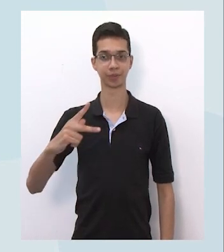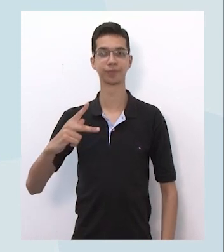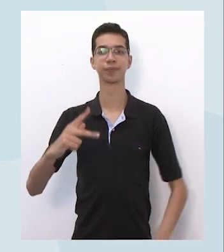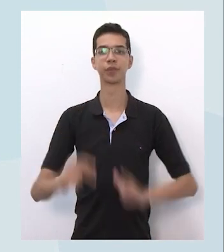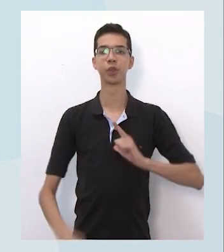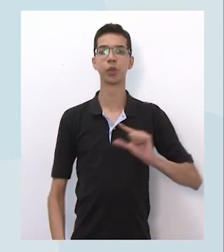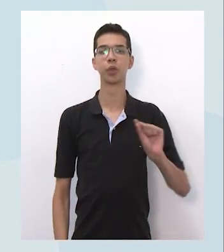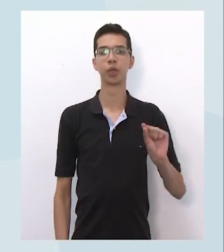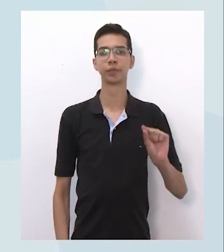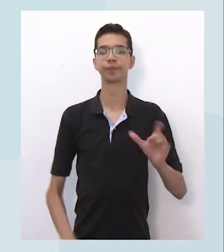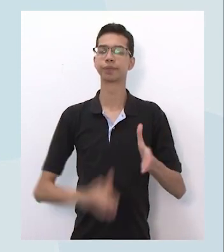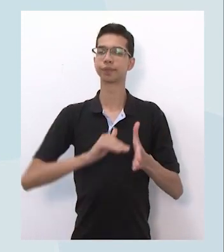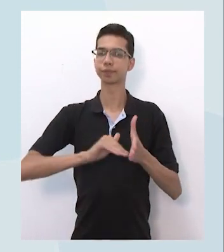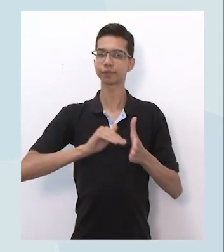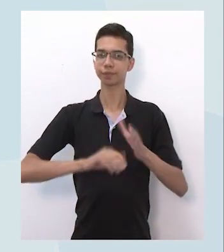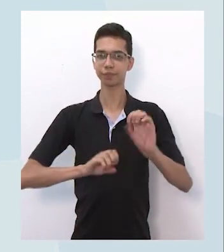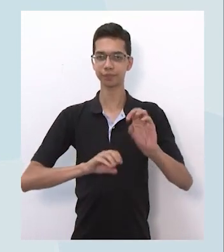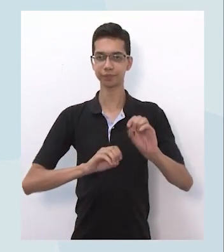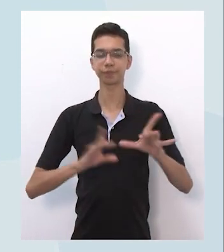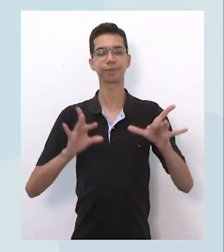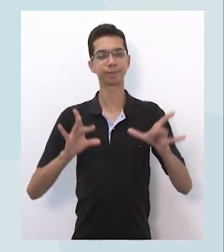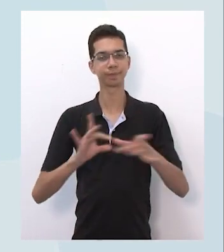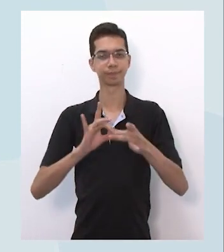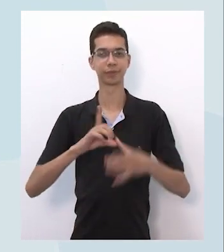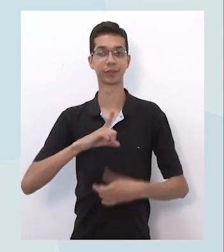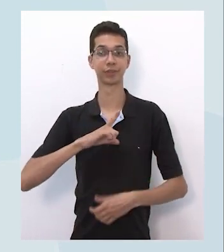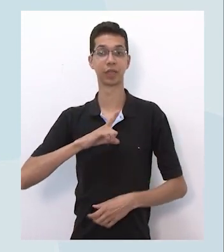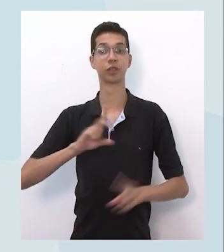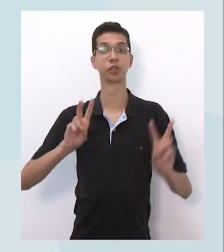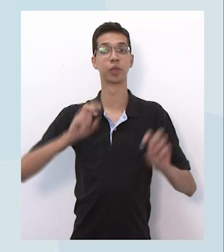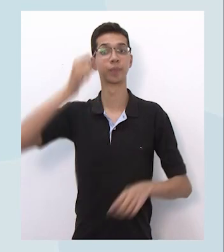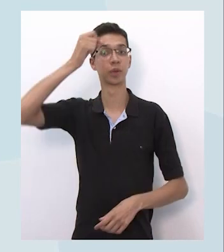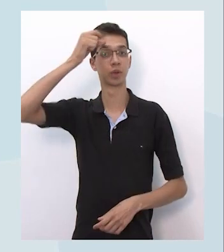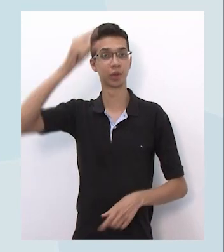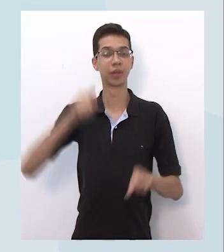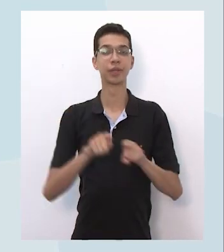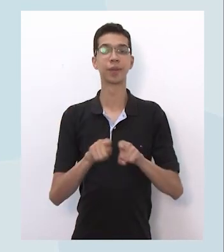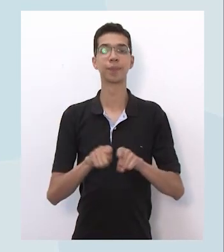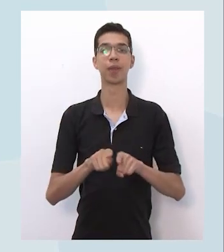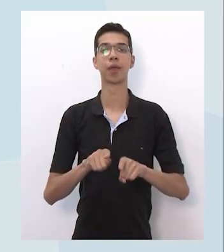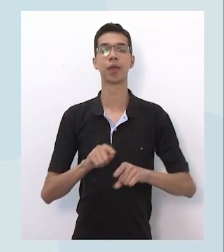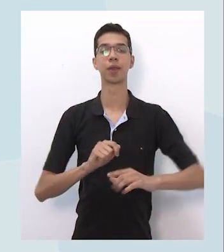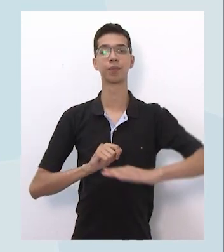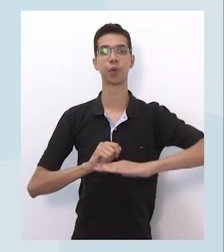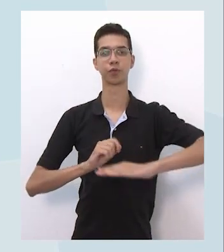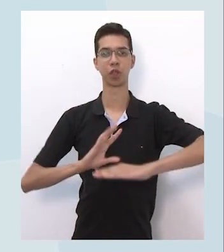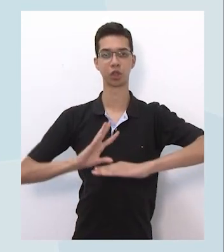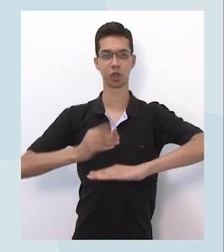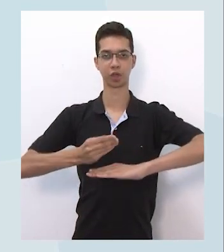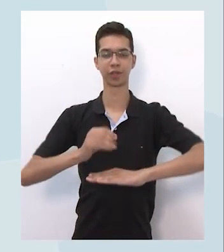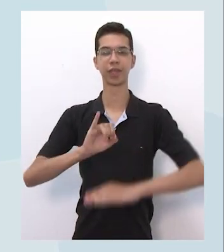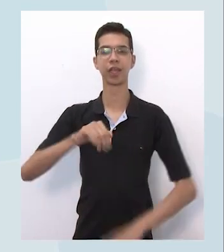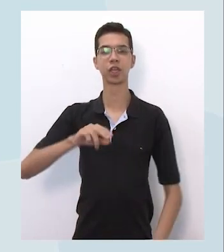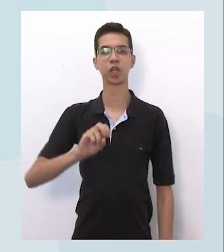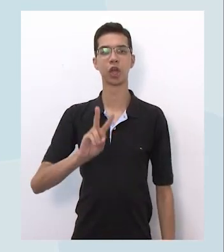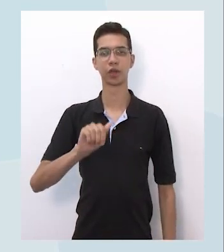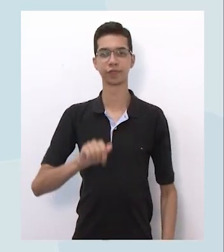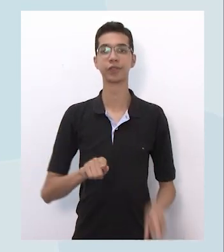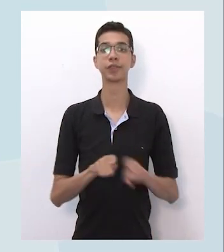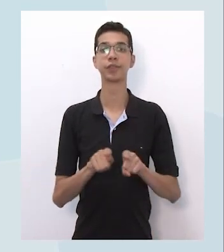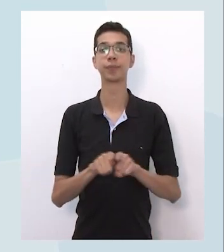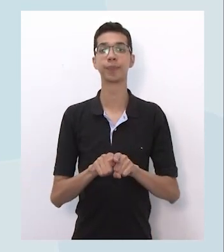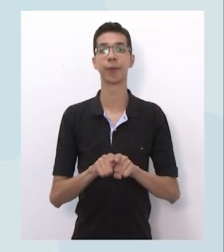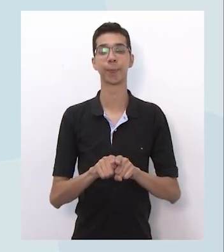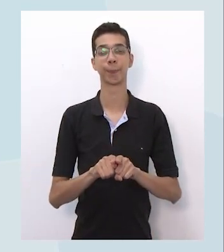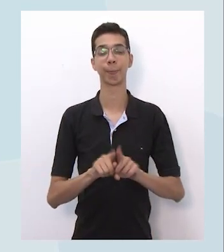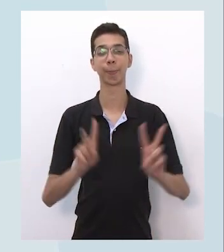Educação. Então, nós temos, né, o aspecto cultural, com o Movimento Inova, nós temos o aspecto curricular com Inova Educação, com destaque para a